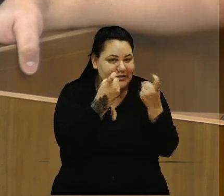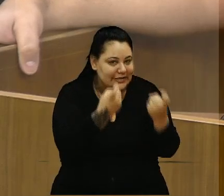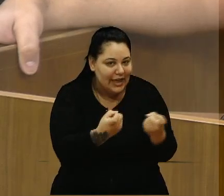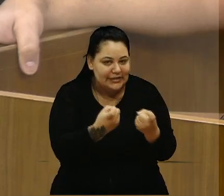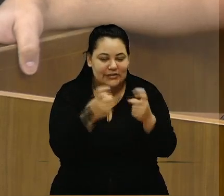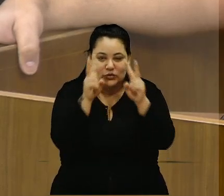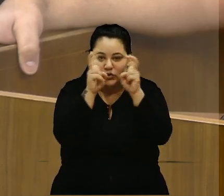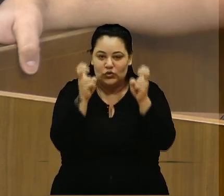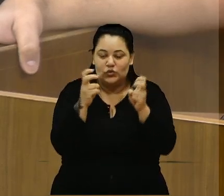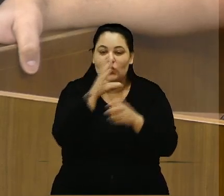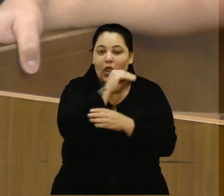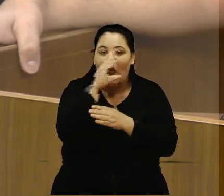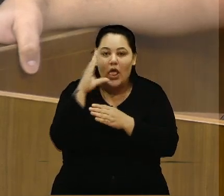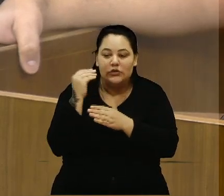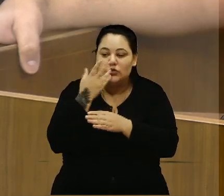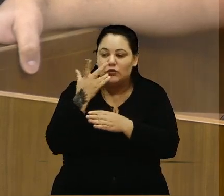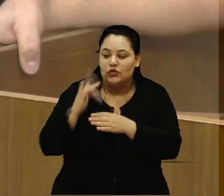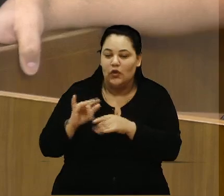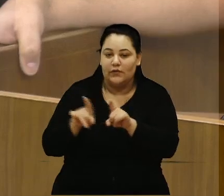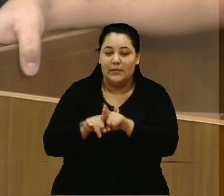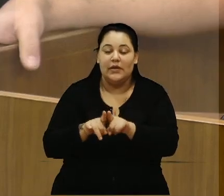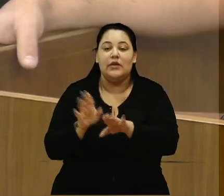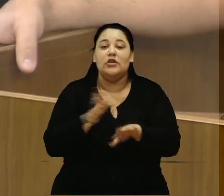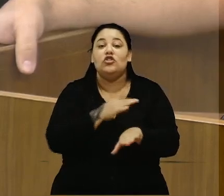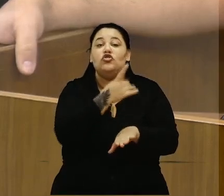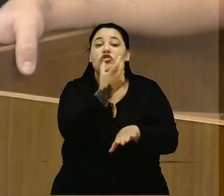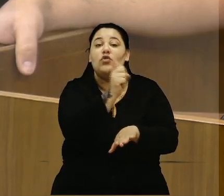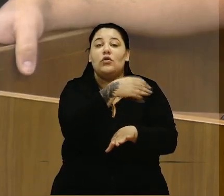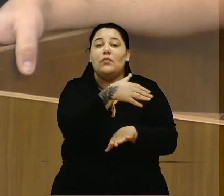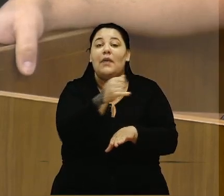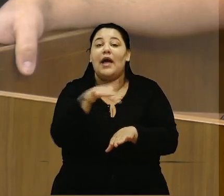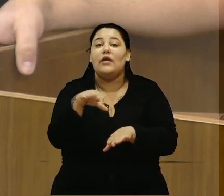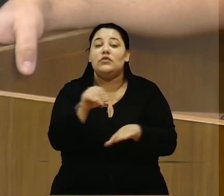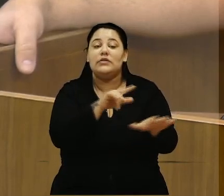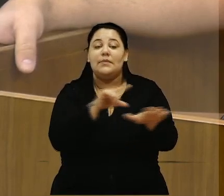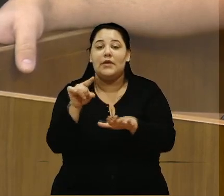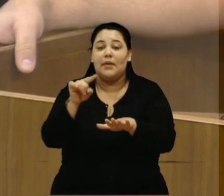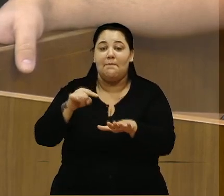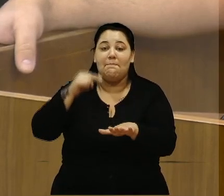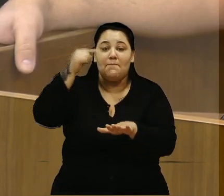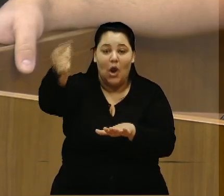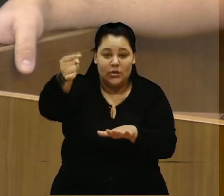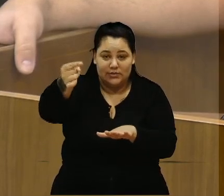e do adolescente. No dia 18 de maio, semana que vem,